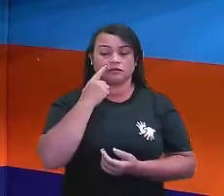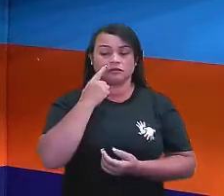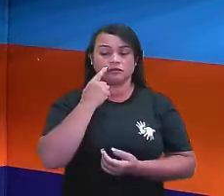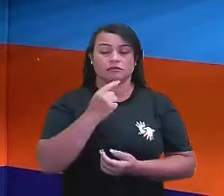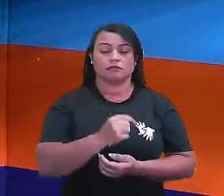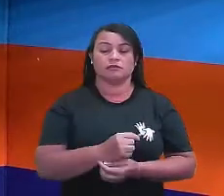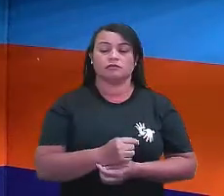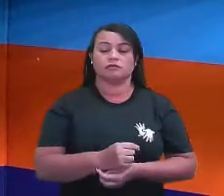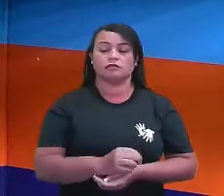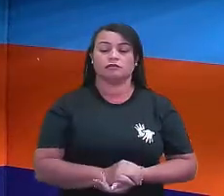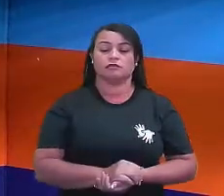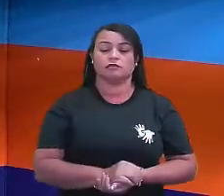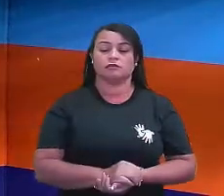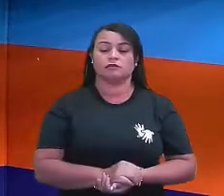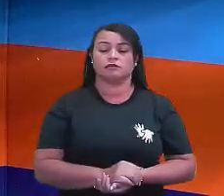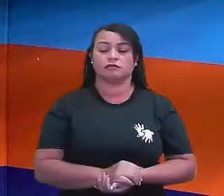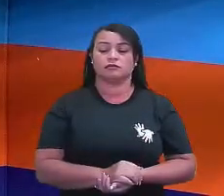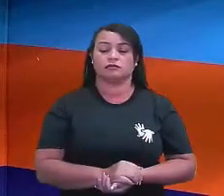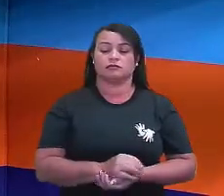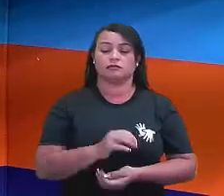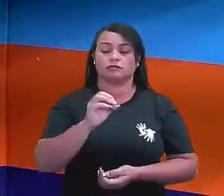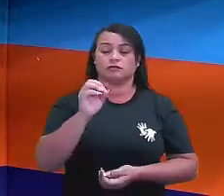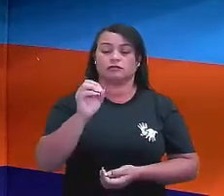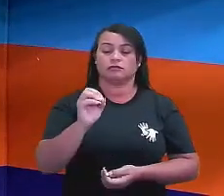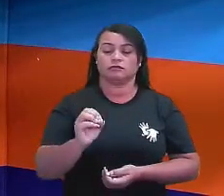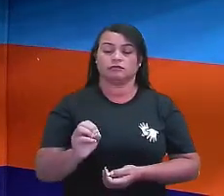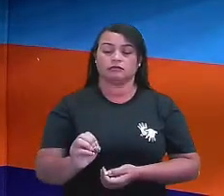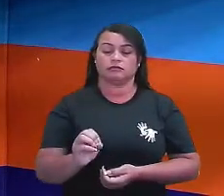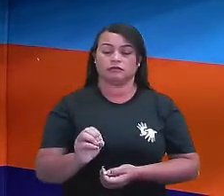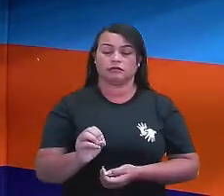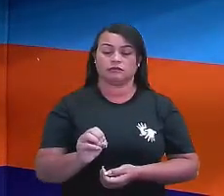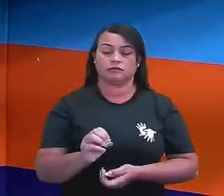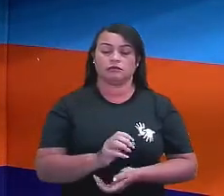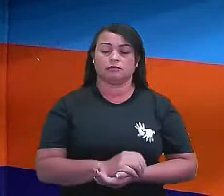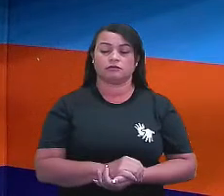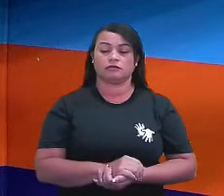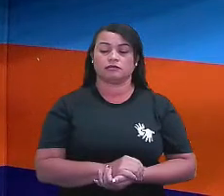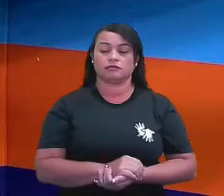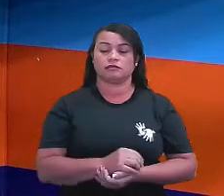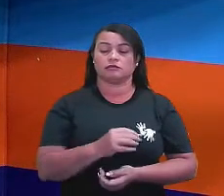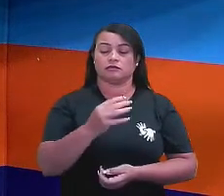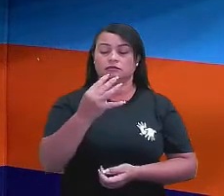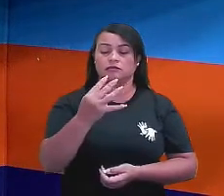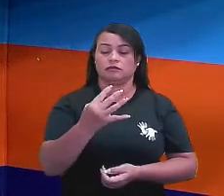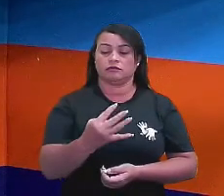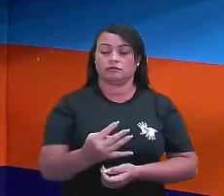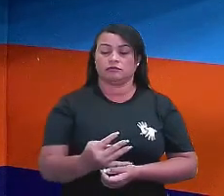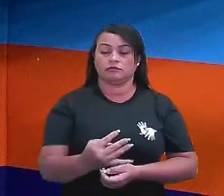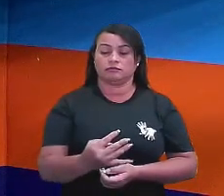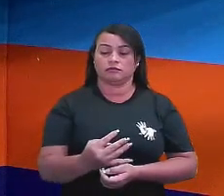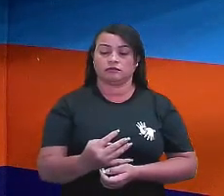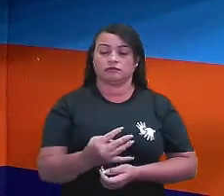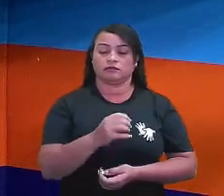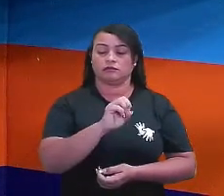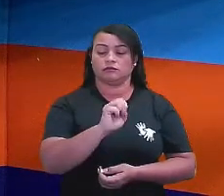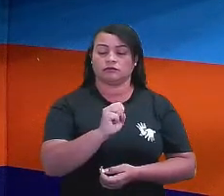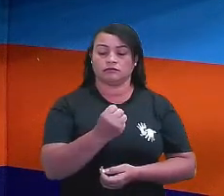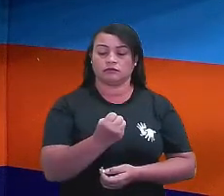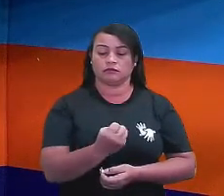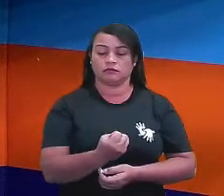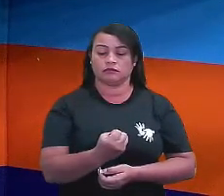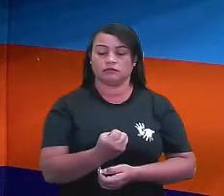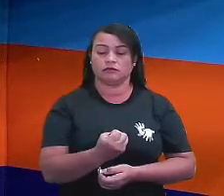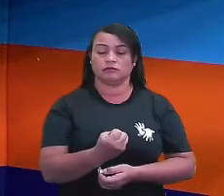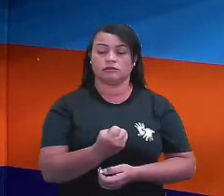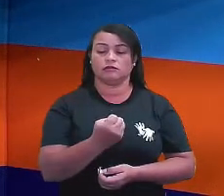E agora eu somo. 0, não tem nada aqui, dá 0. 4 mais 0, 4. 4 mais 4,